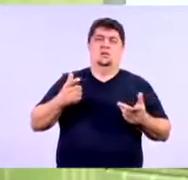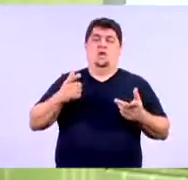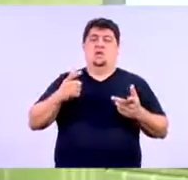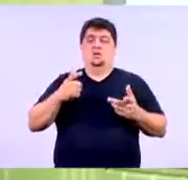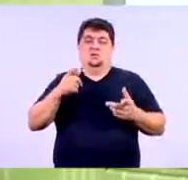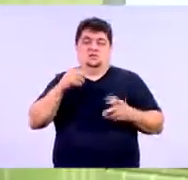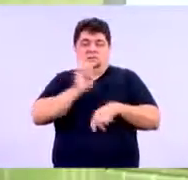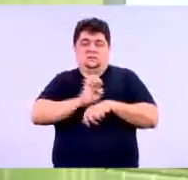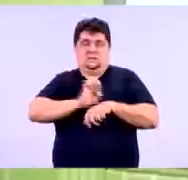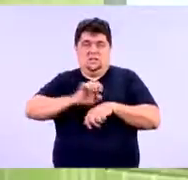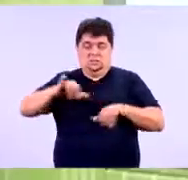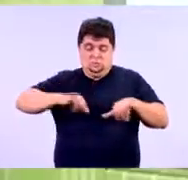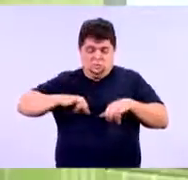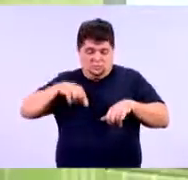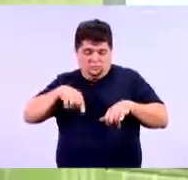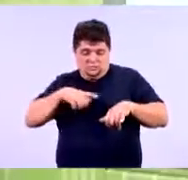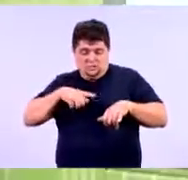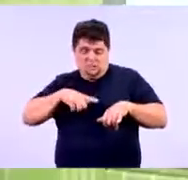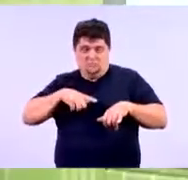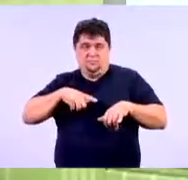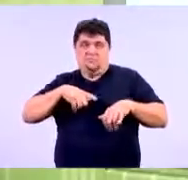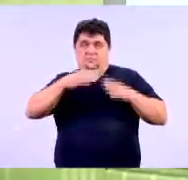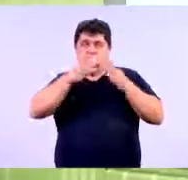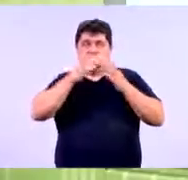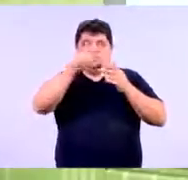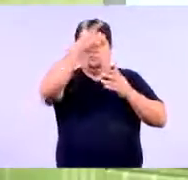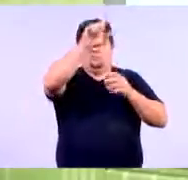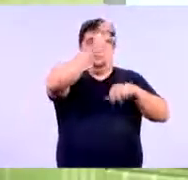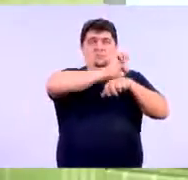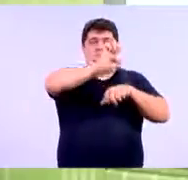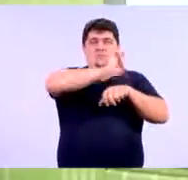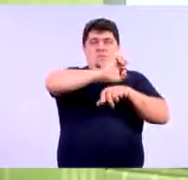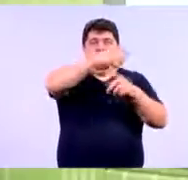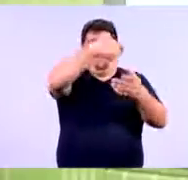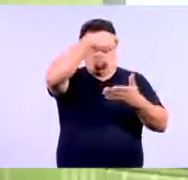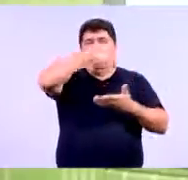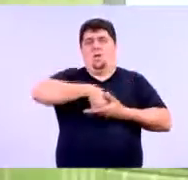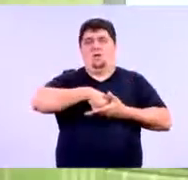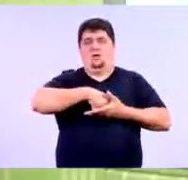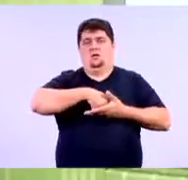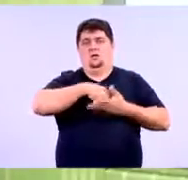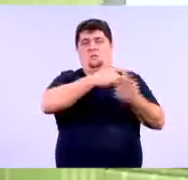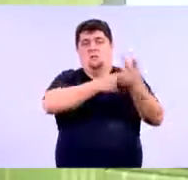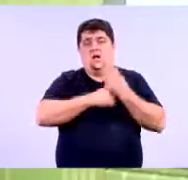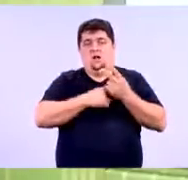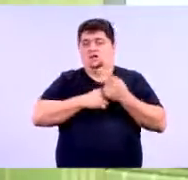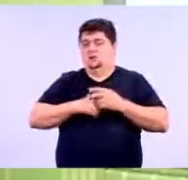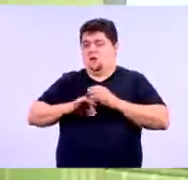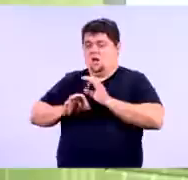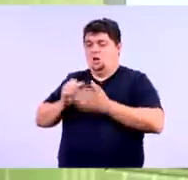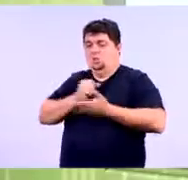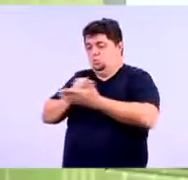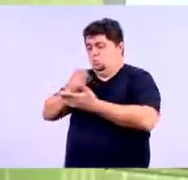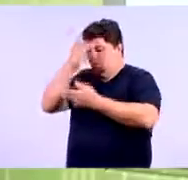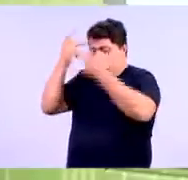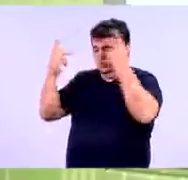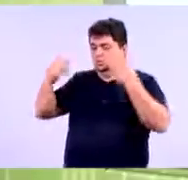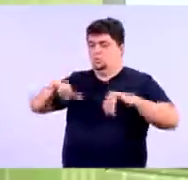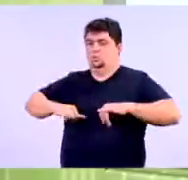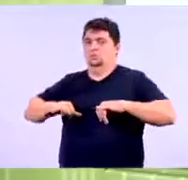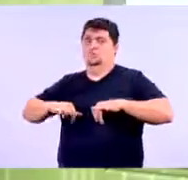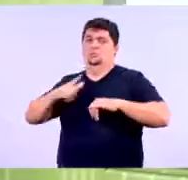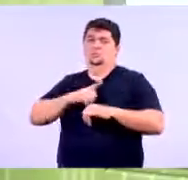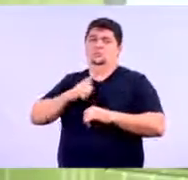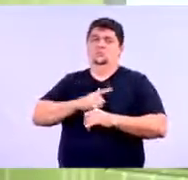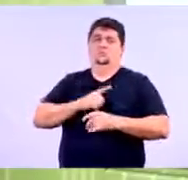que a população ela tem a obrigação de pagar quando se vê em uma situação de calamidade, seja ela